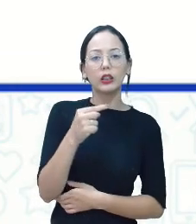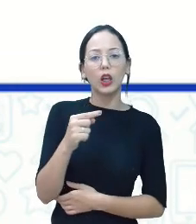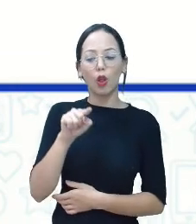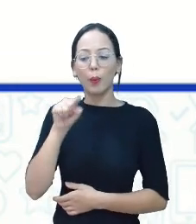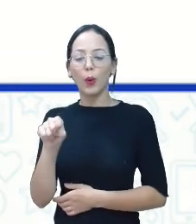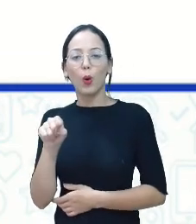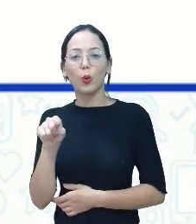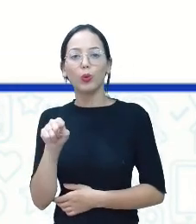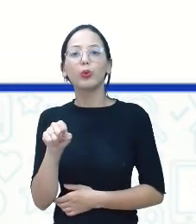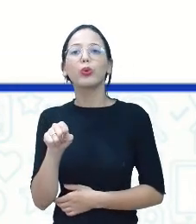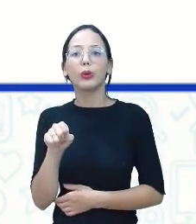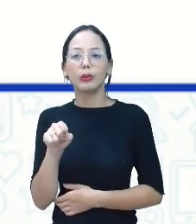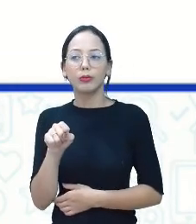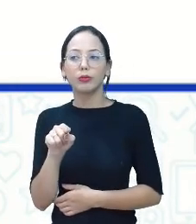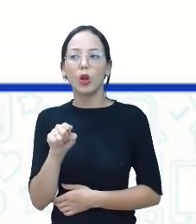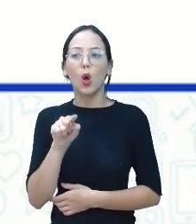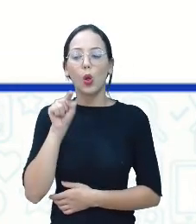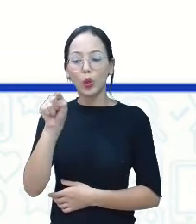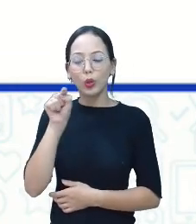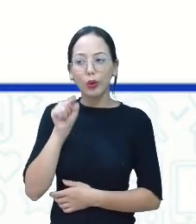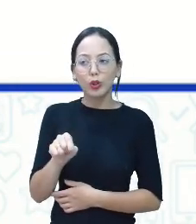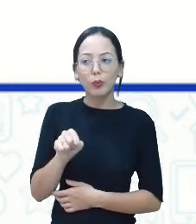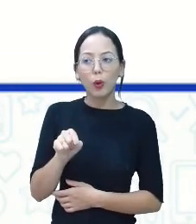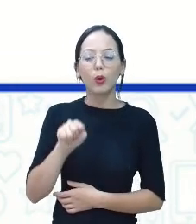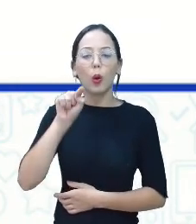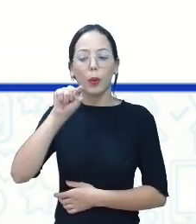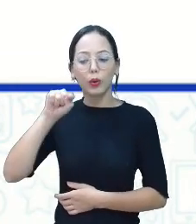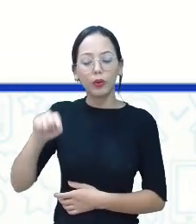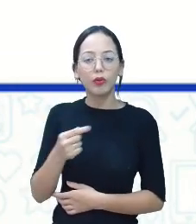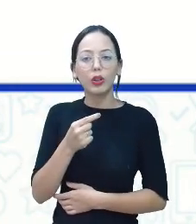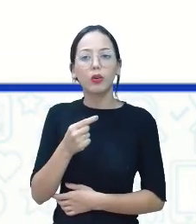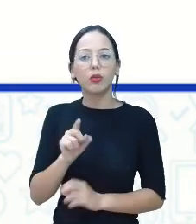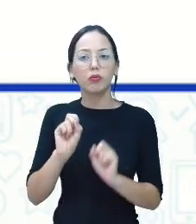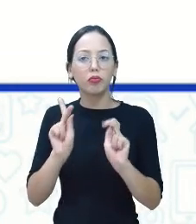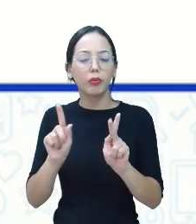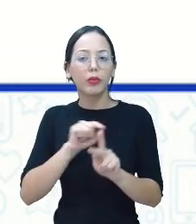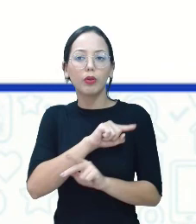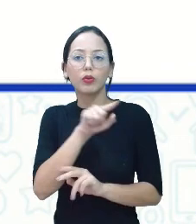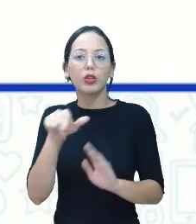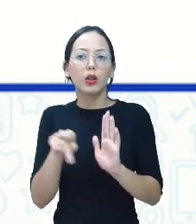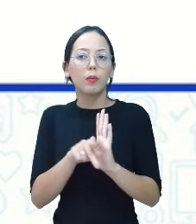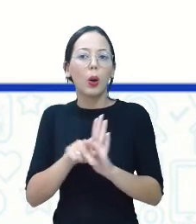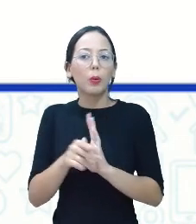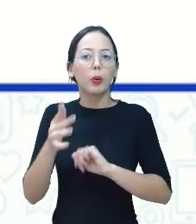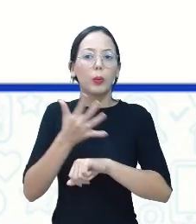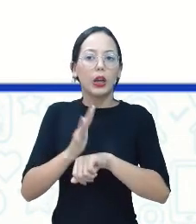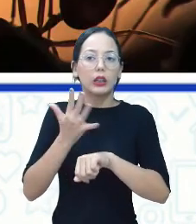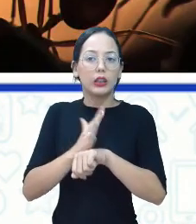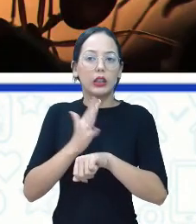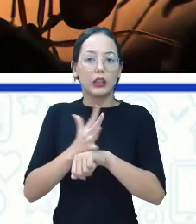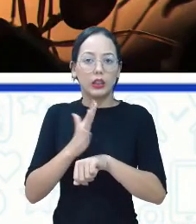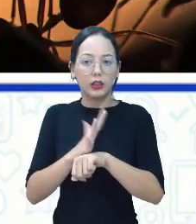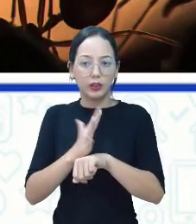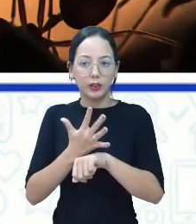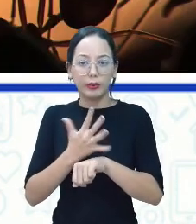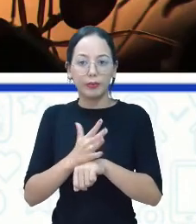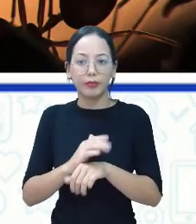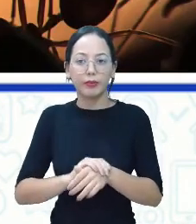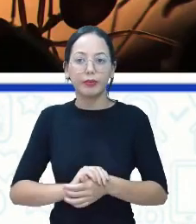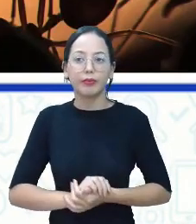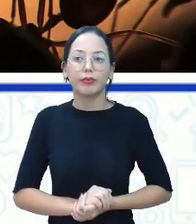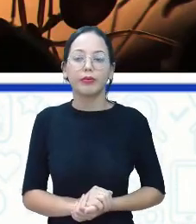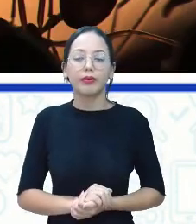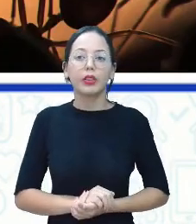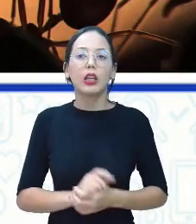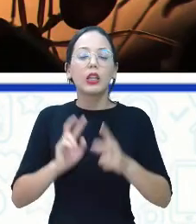ponto final, não é? 2 pontos, ponto e vírgula. Você vai estar aí praticando